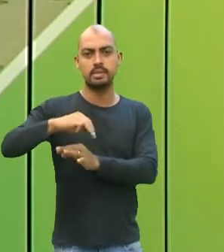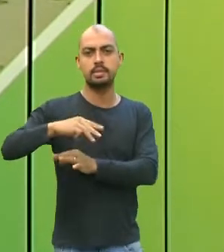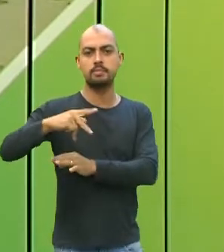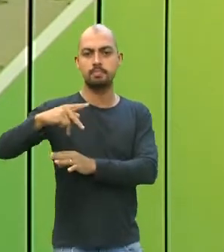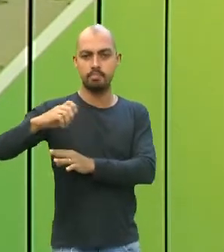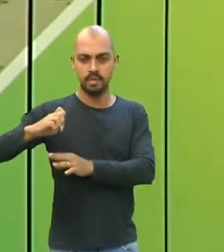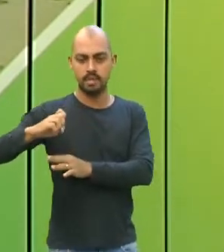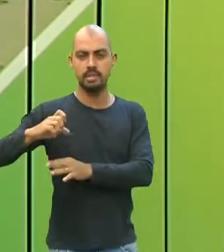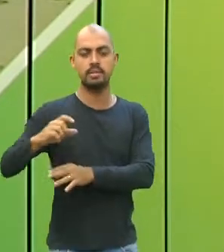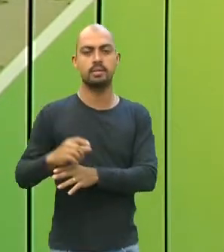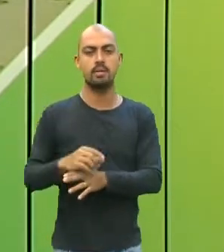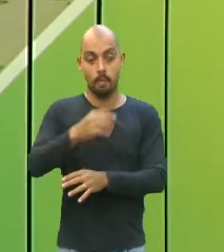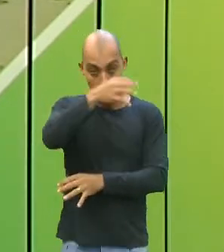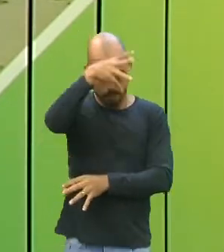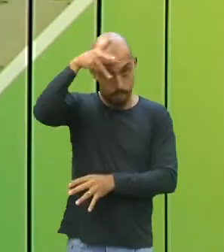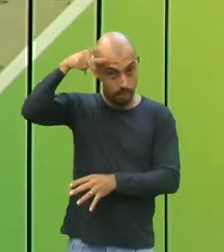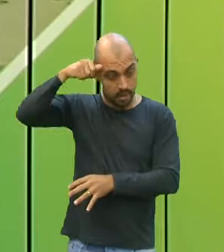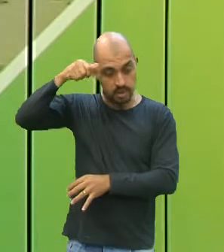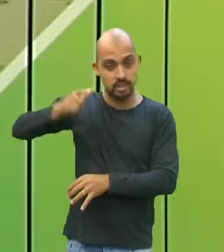o Pantanal teve